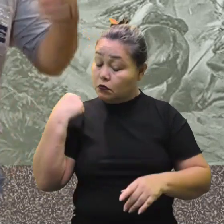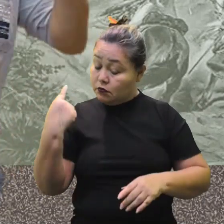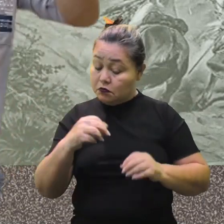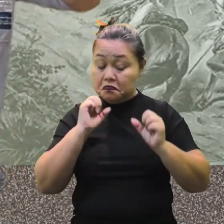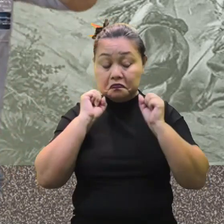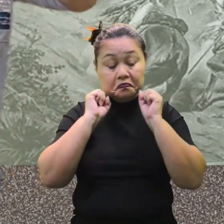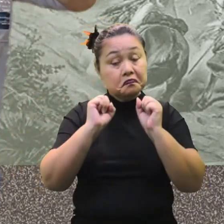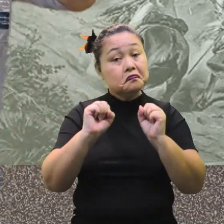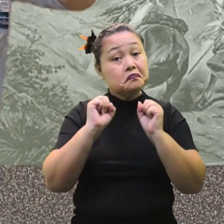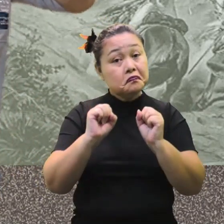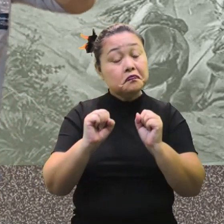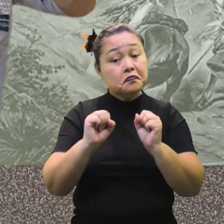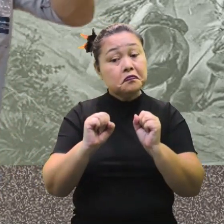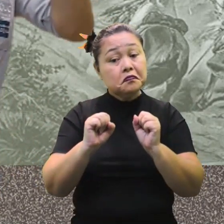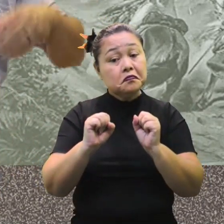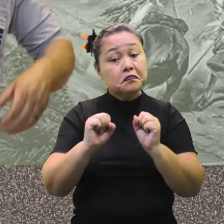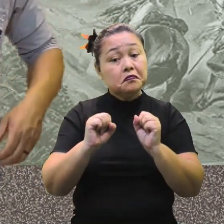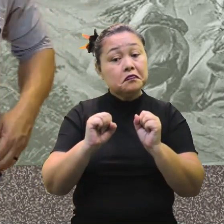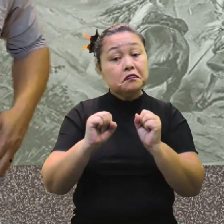podemos